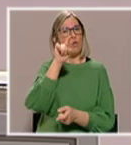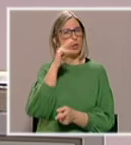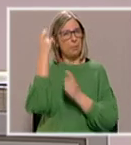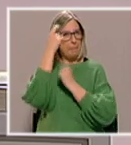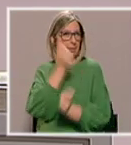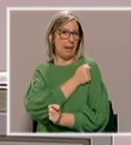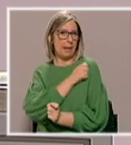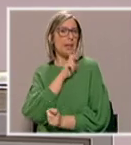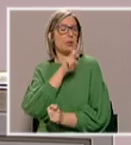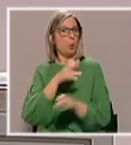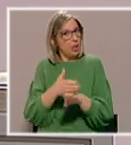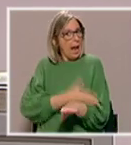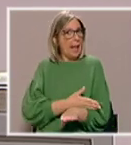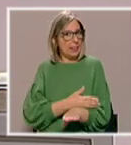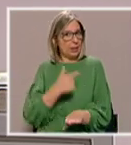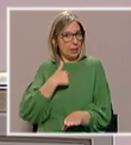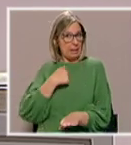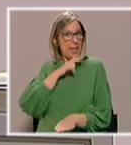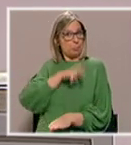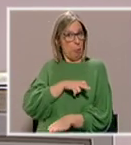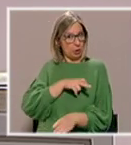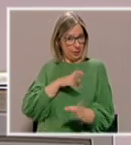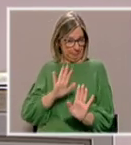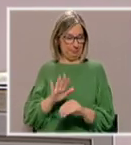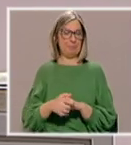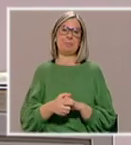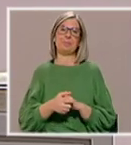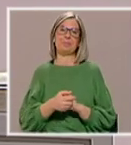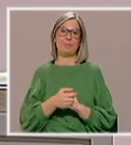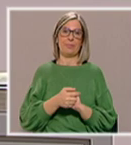está bem? Então, vamos lá começar.